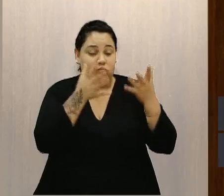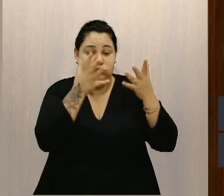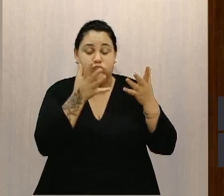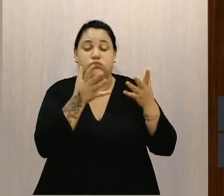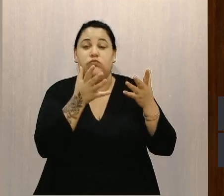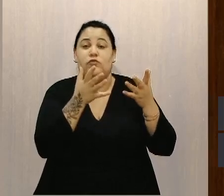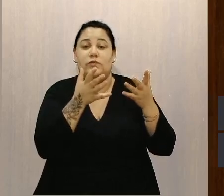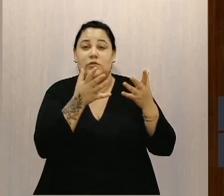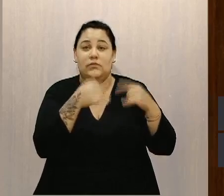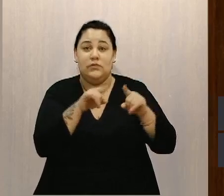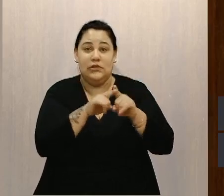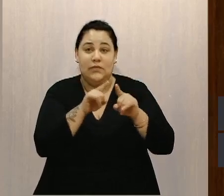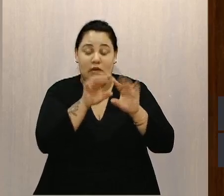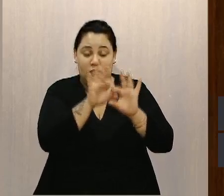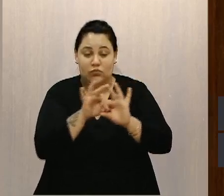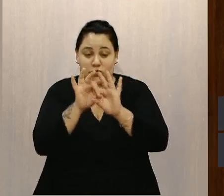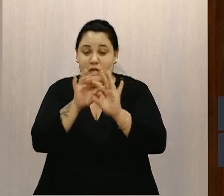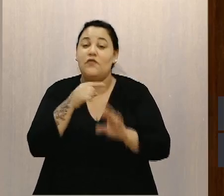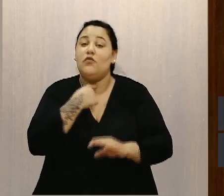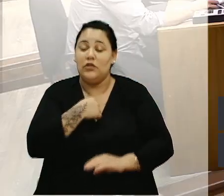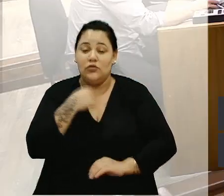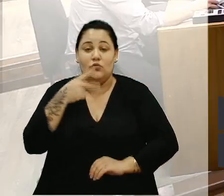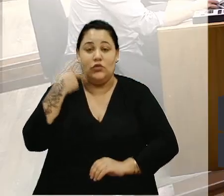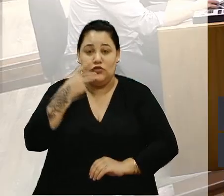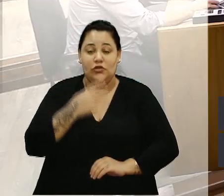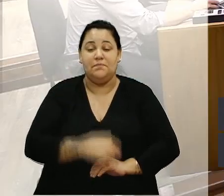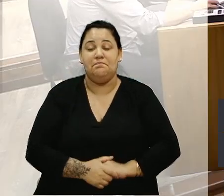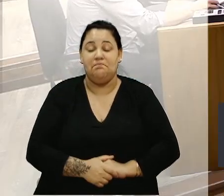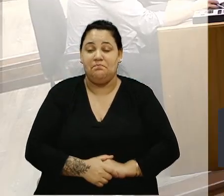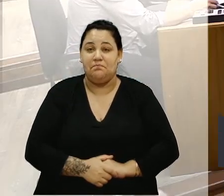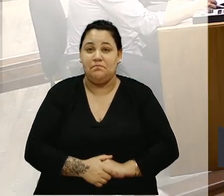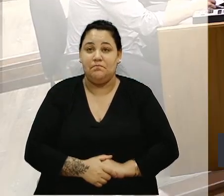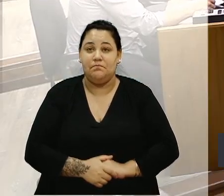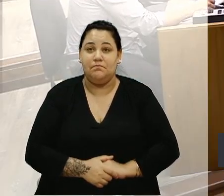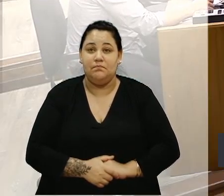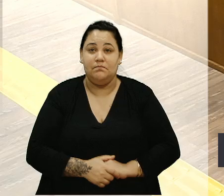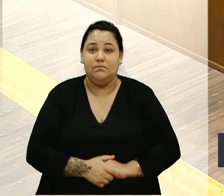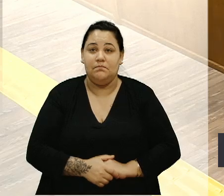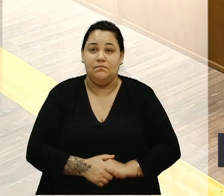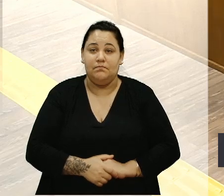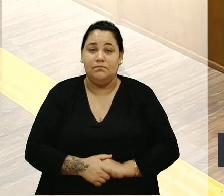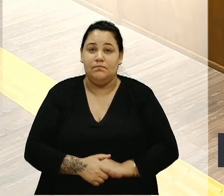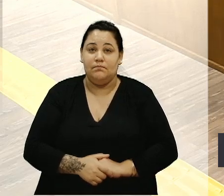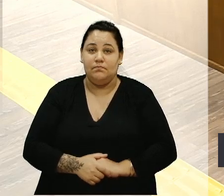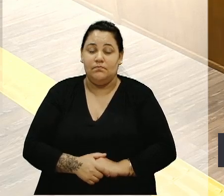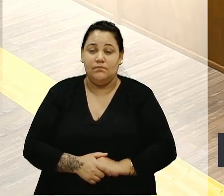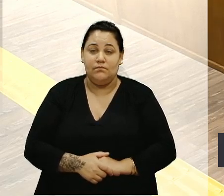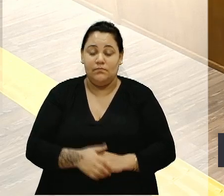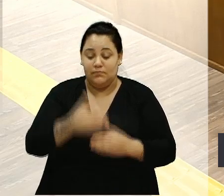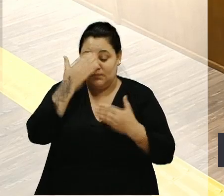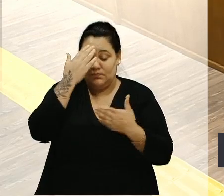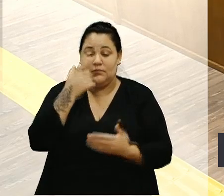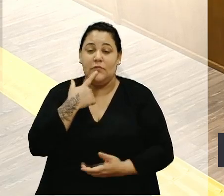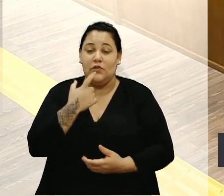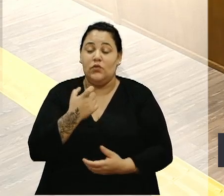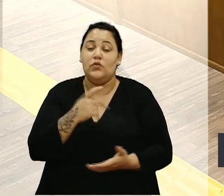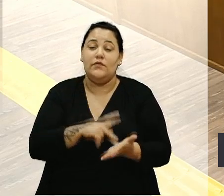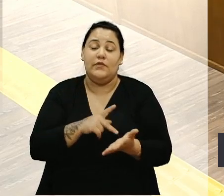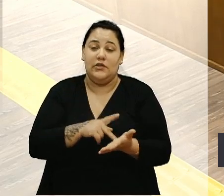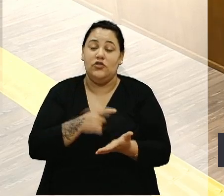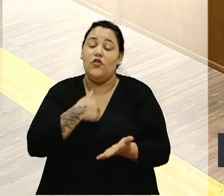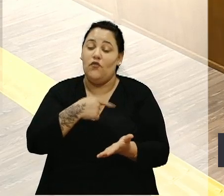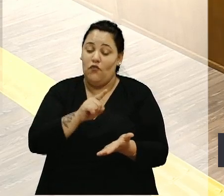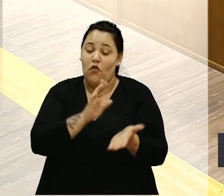unificação e vontade política. Obrigada. Obrigado, vereador Rose. O que eu não vou deixar de cobrar vai ser essa questão aí que eu quero deixar